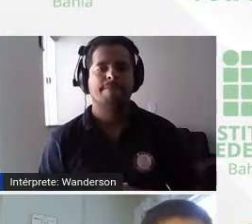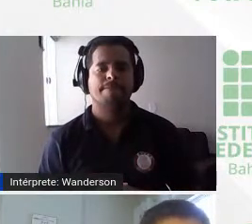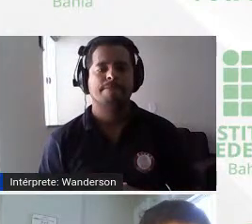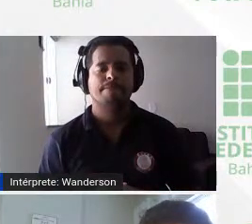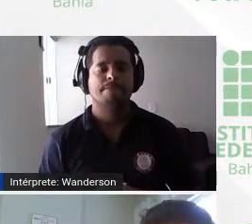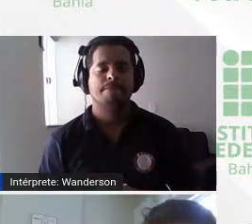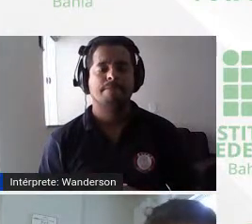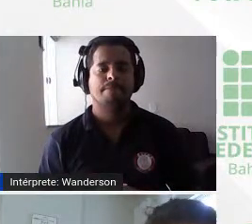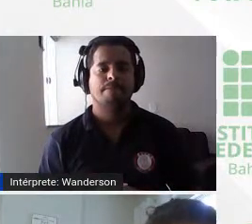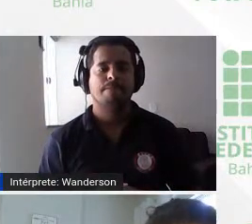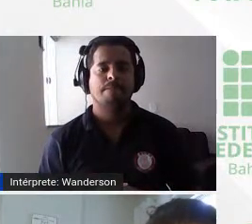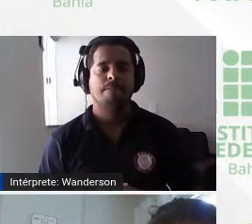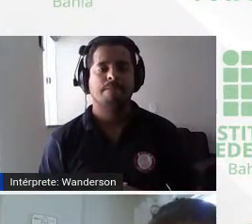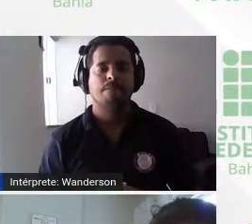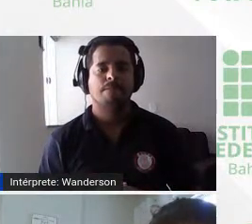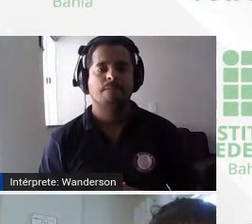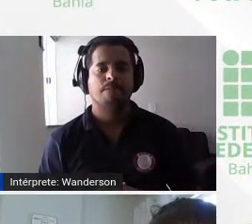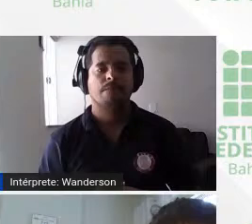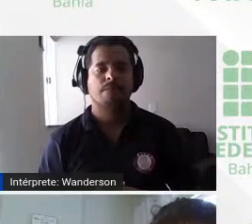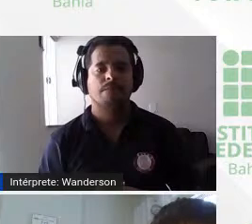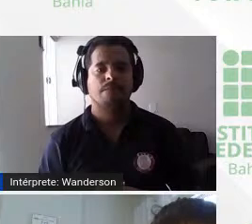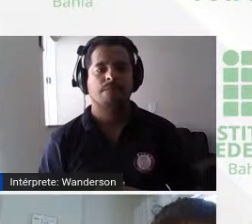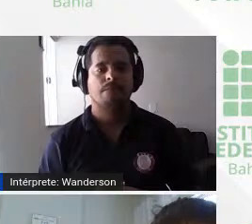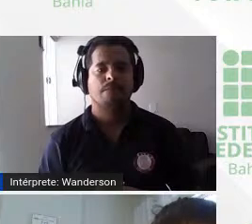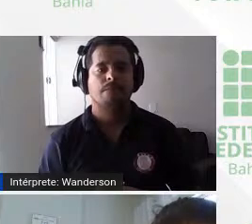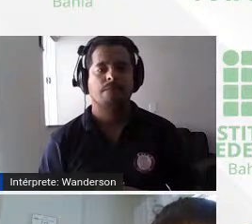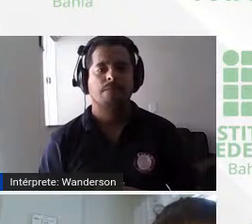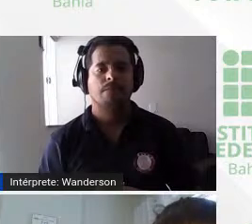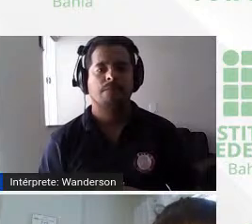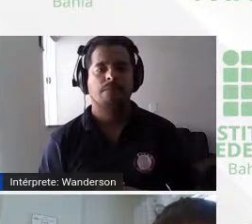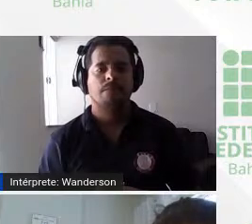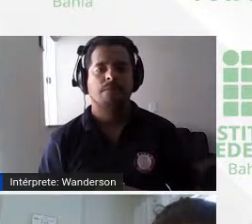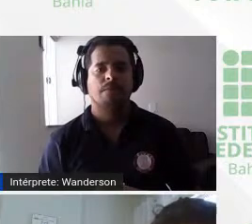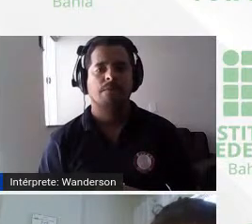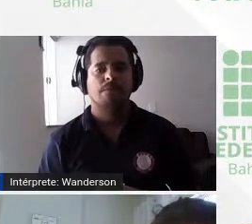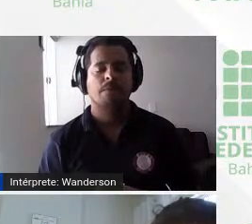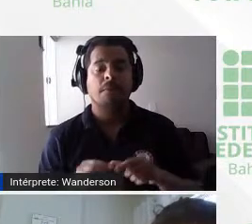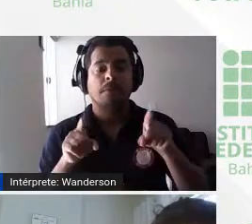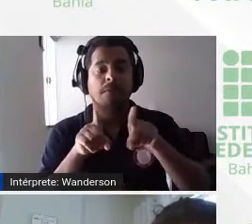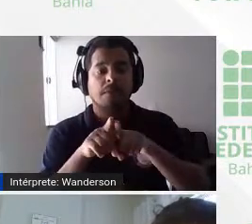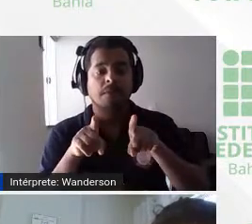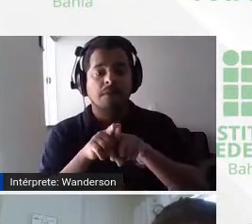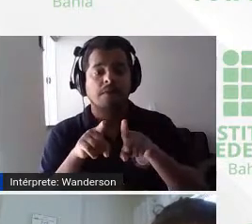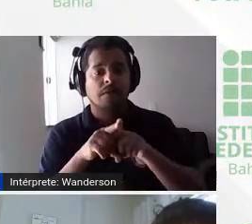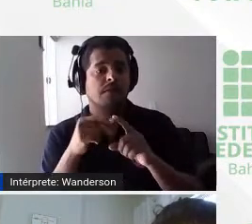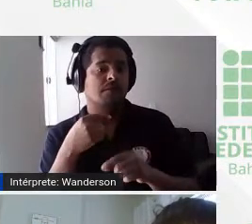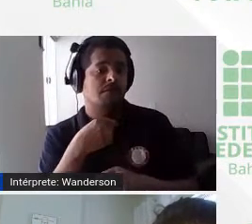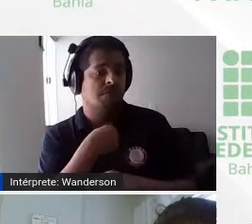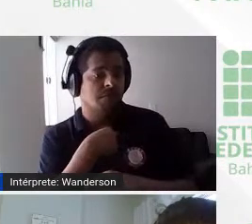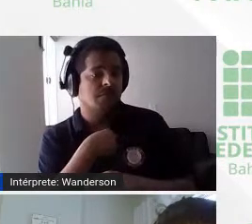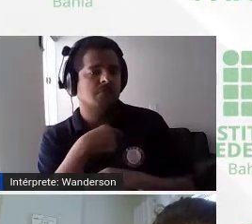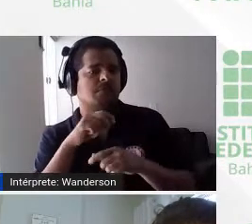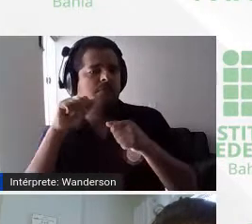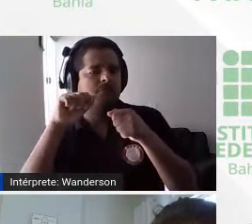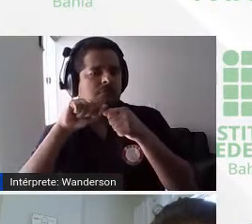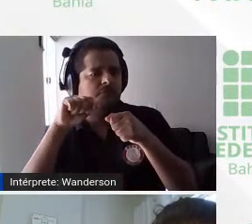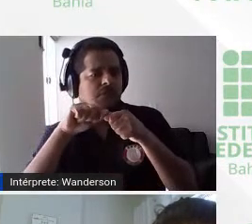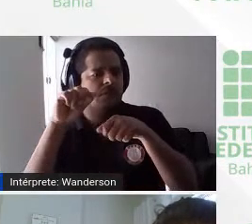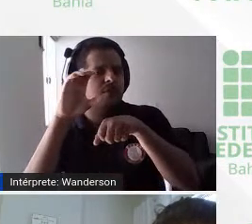Como eu sou qualificado, pois realizei um